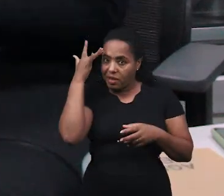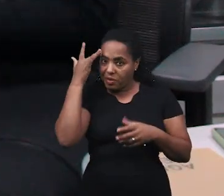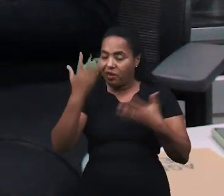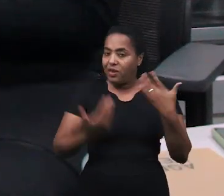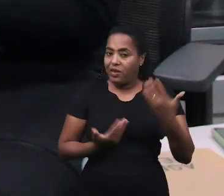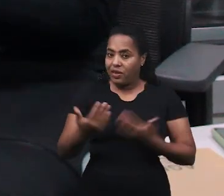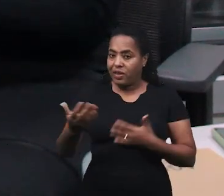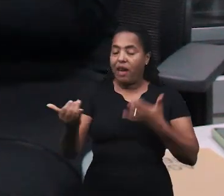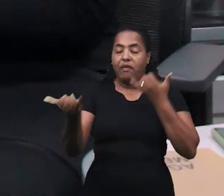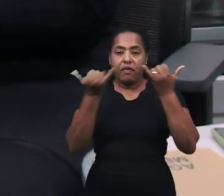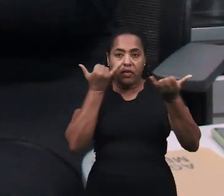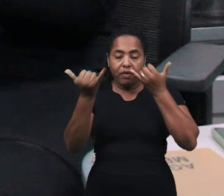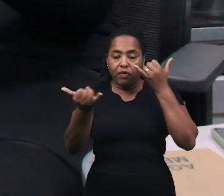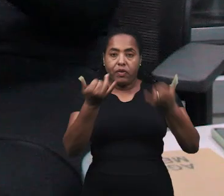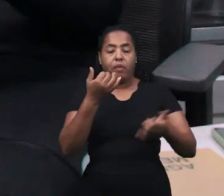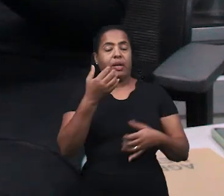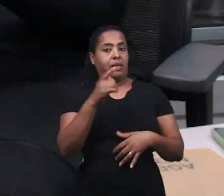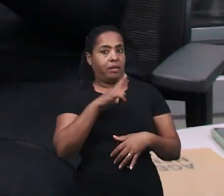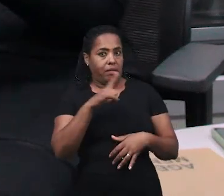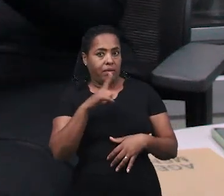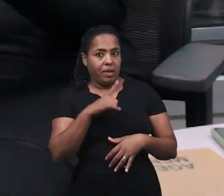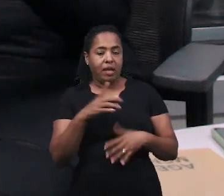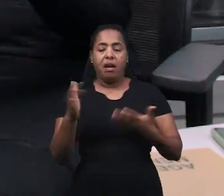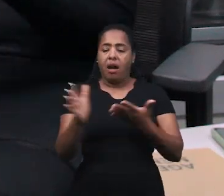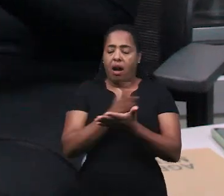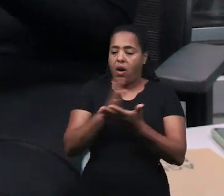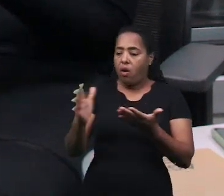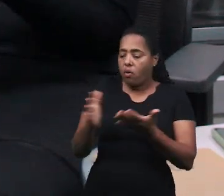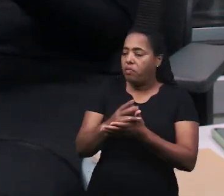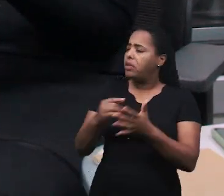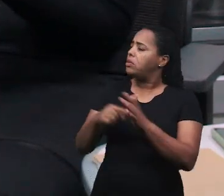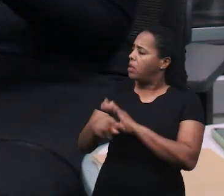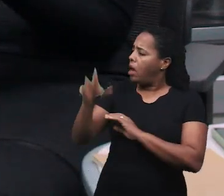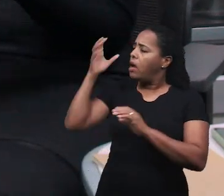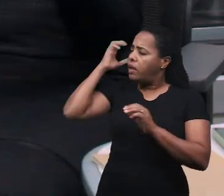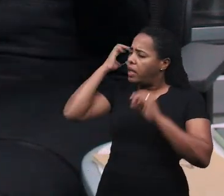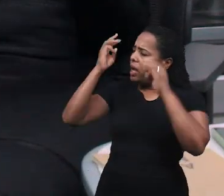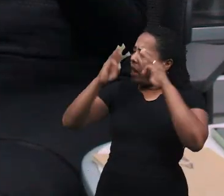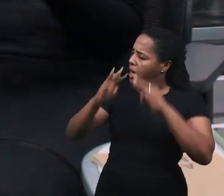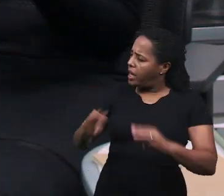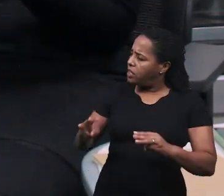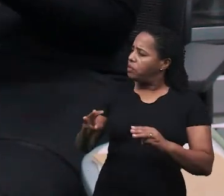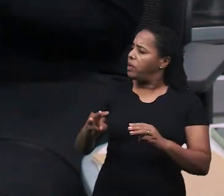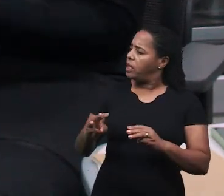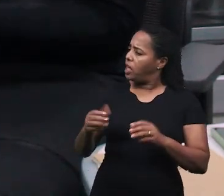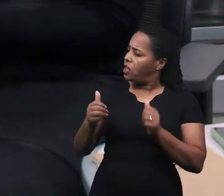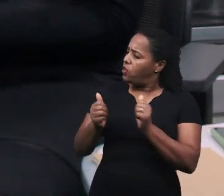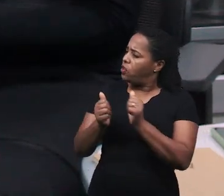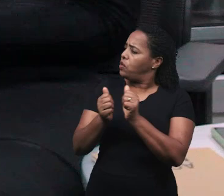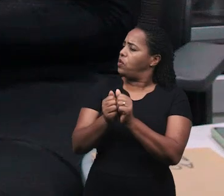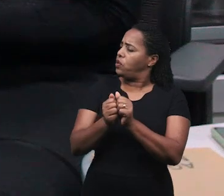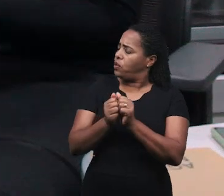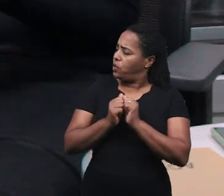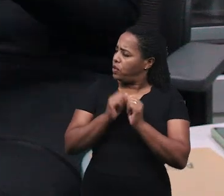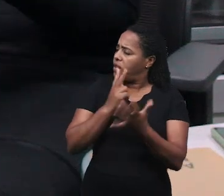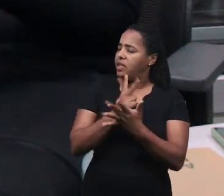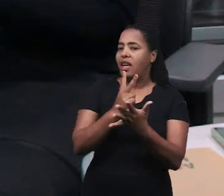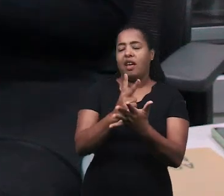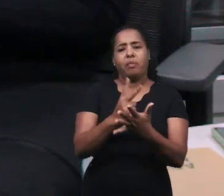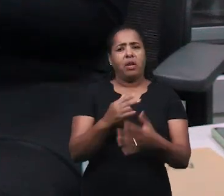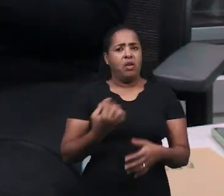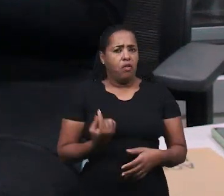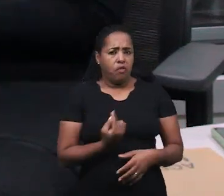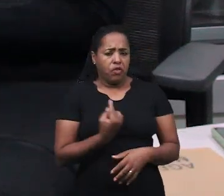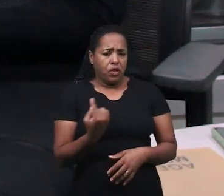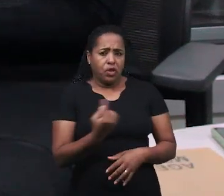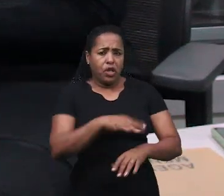bem informados. Isso é muito importante, porque tem muitos irmãos que vêm falar comigo que a Rádio Manaim é a sua companhia. Tem muitos